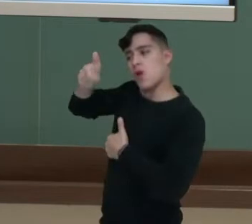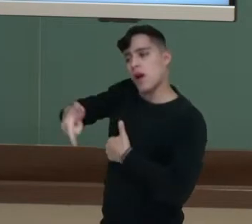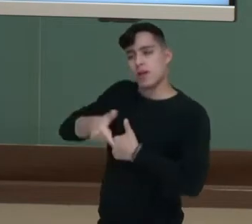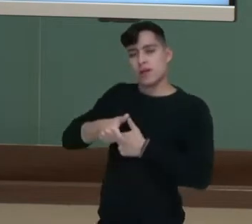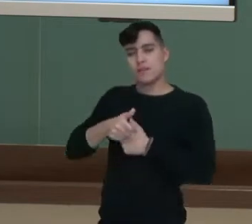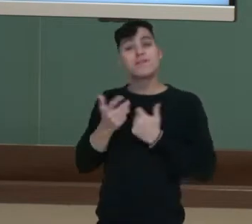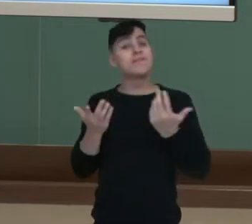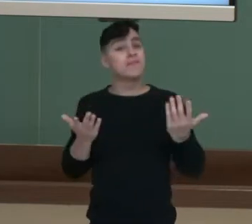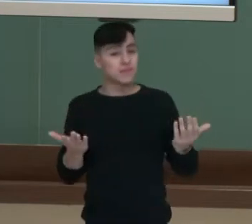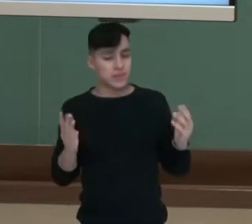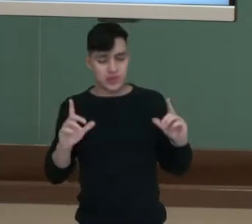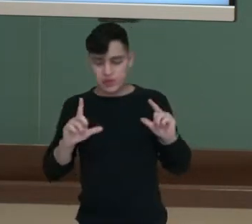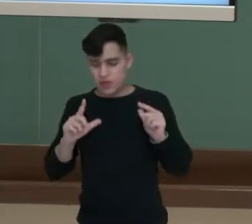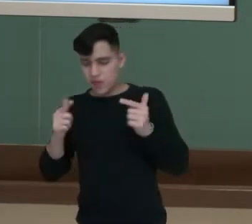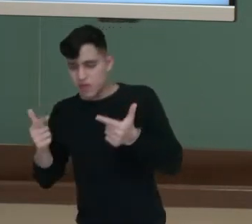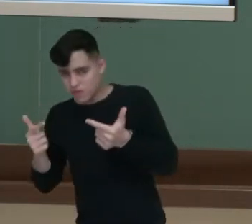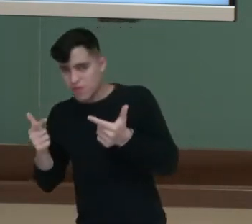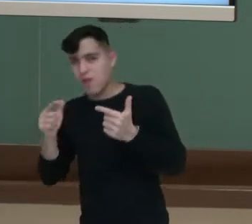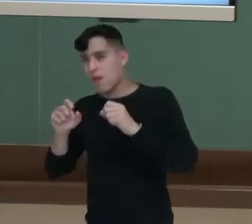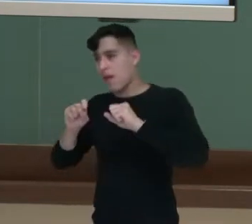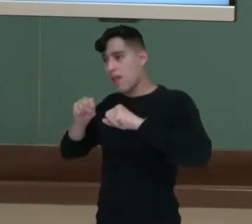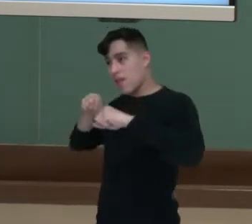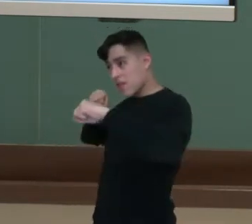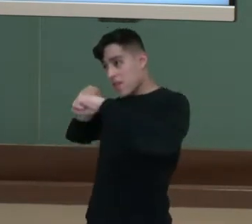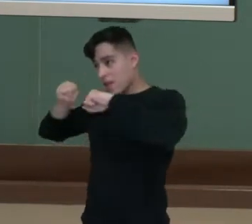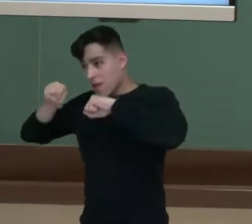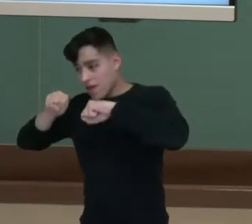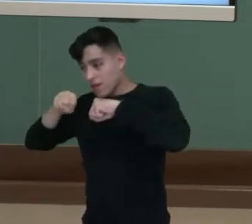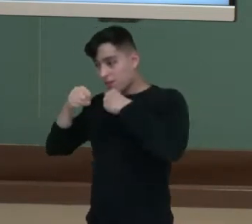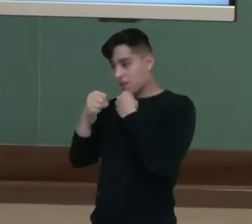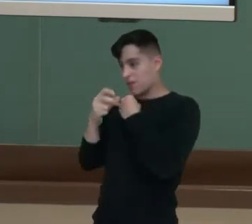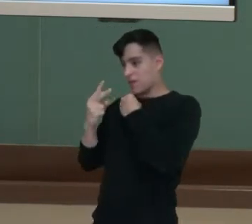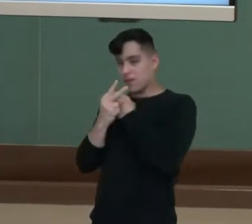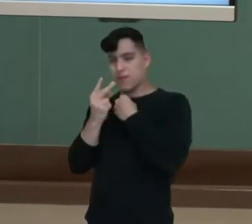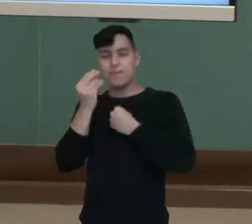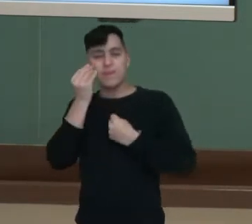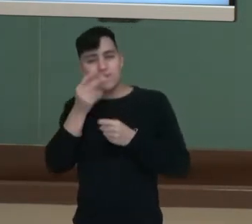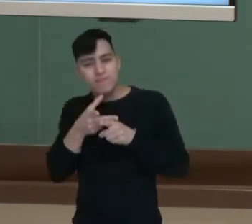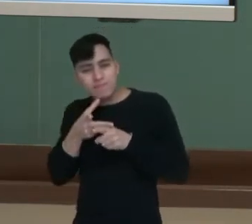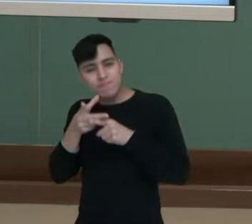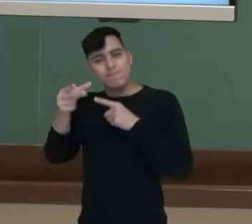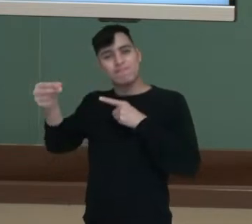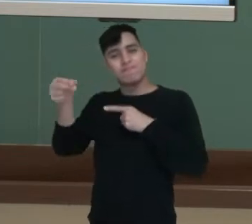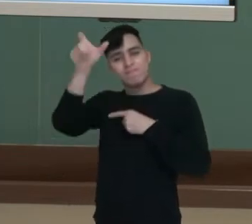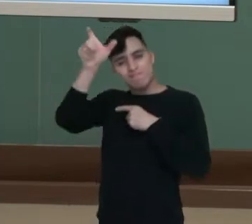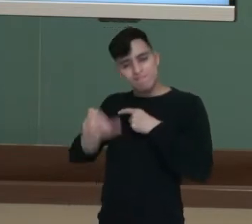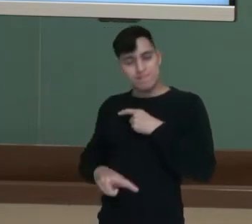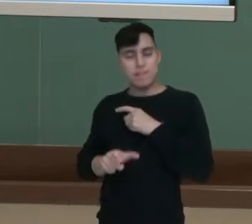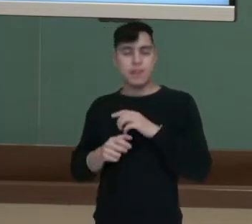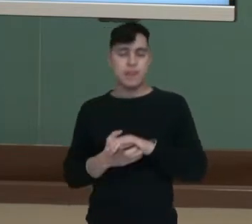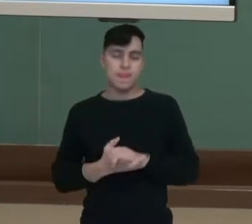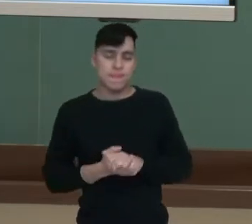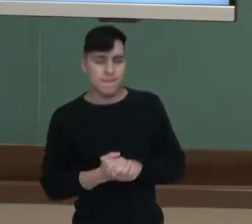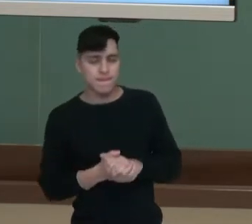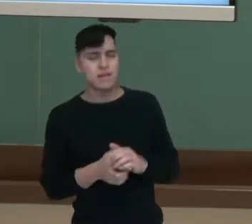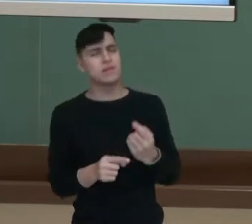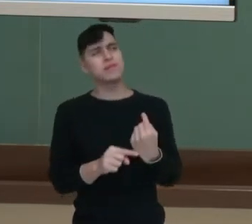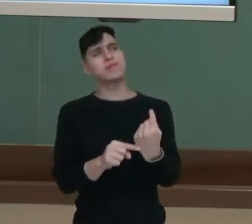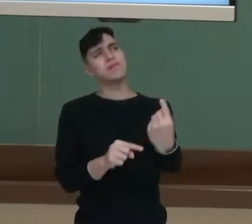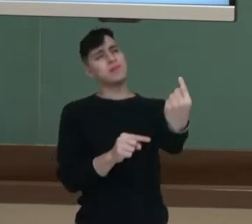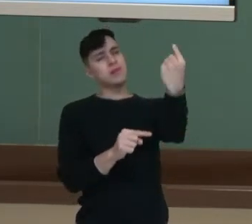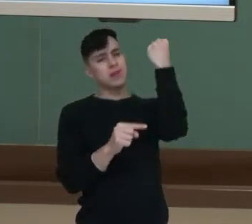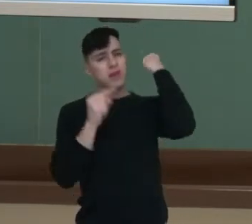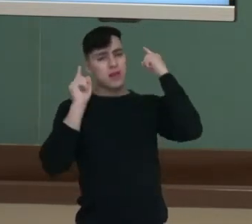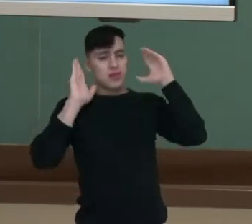foi defesa e ataque para que alguém consiga ganhar, né? Ser superior ali. Então, lá nos antigos já